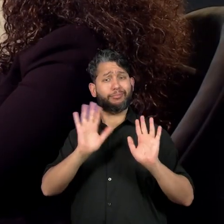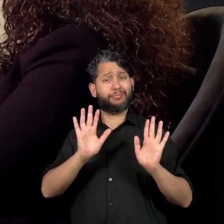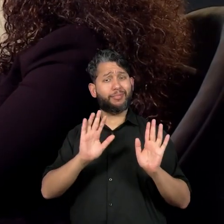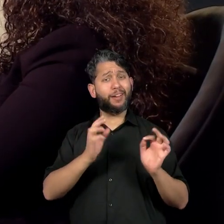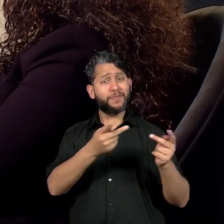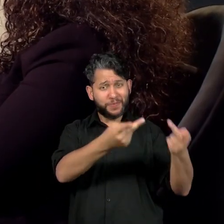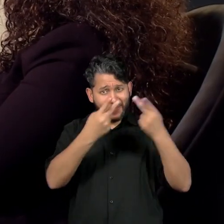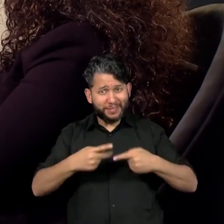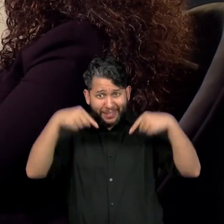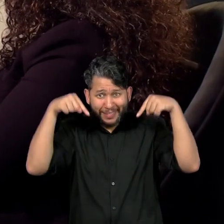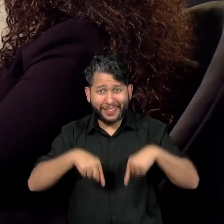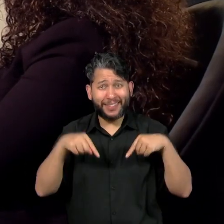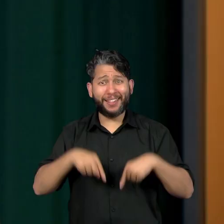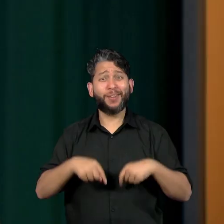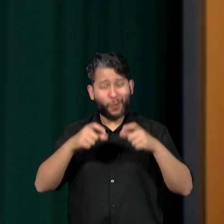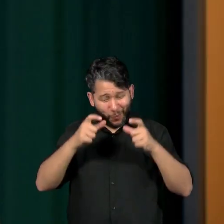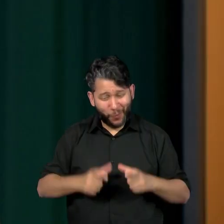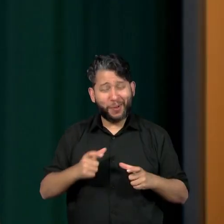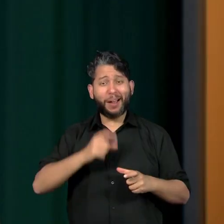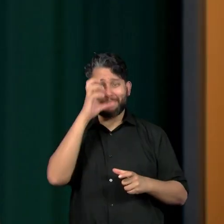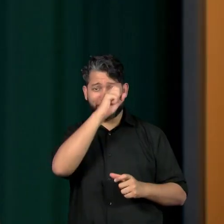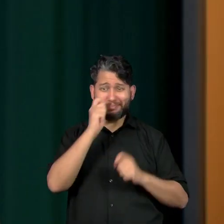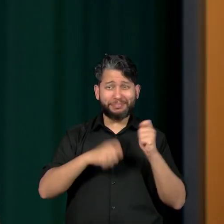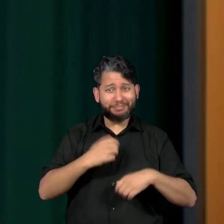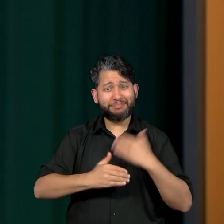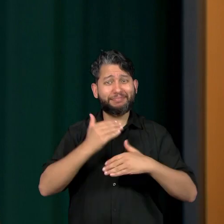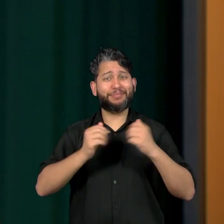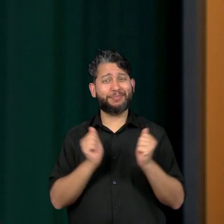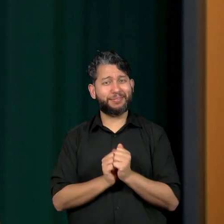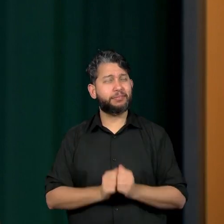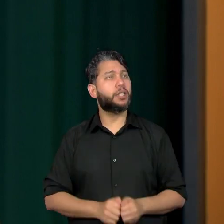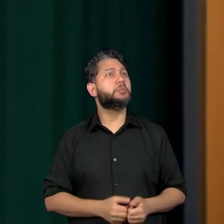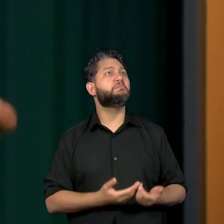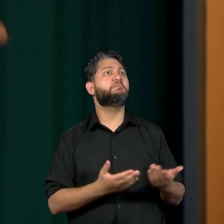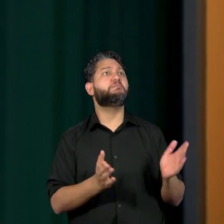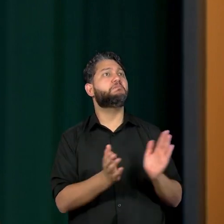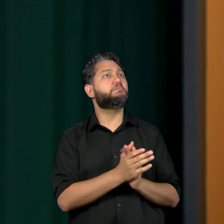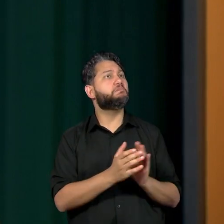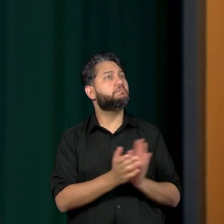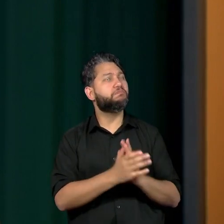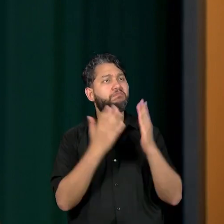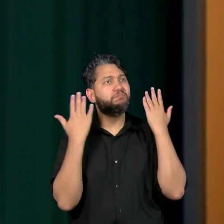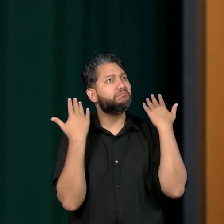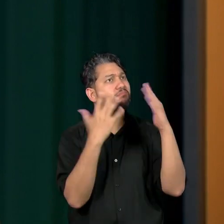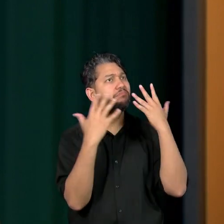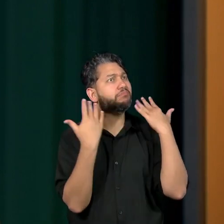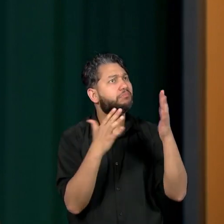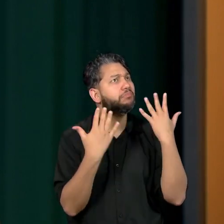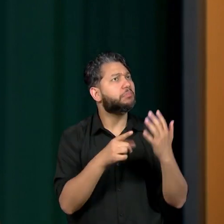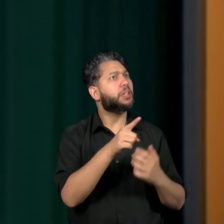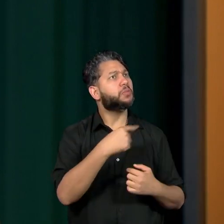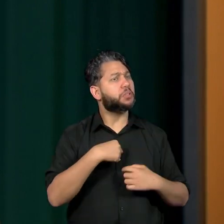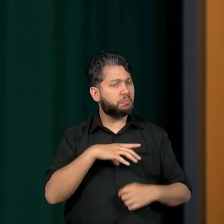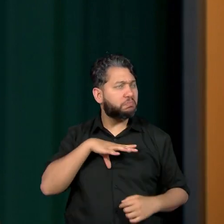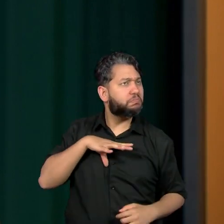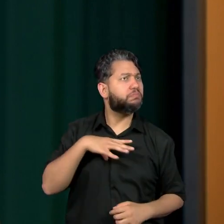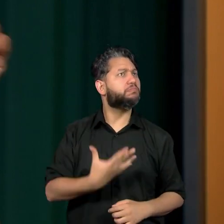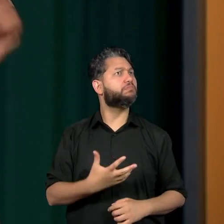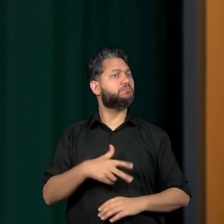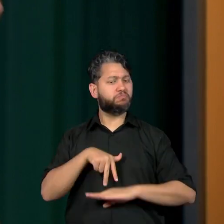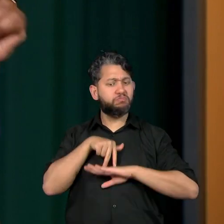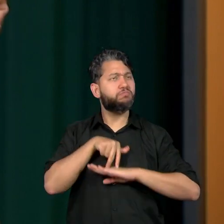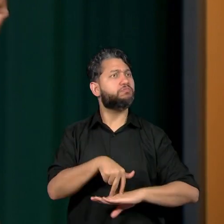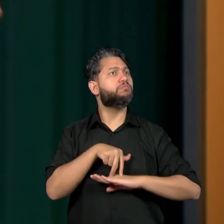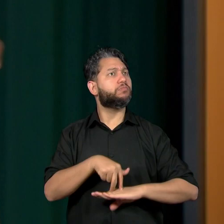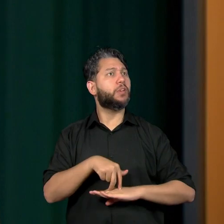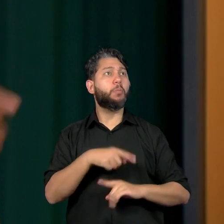precisa acessar esses lugares de educação. Daniele, parabéns, viu, pela sua disposição, pela sua tenacidade, pela